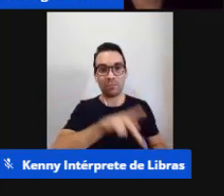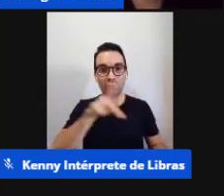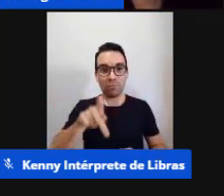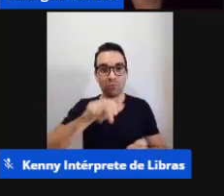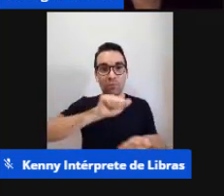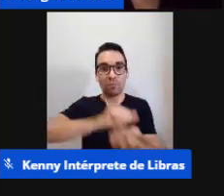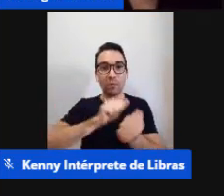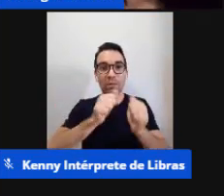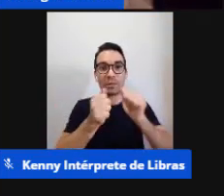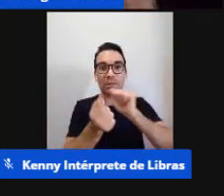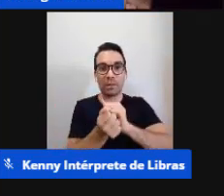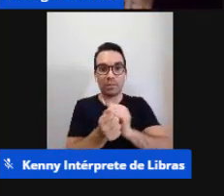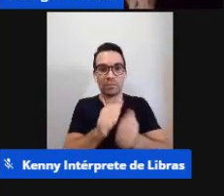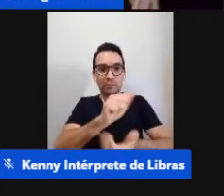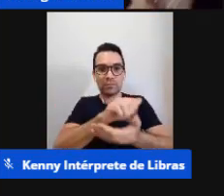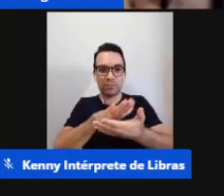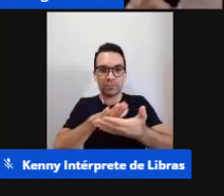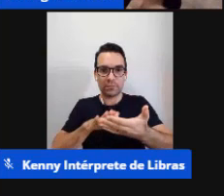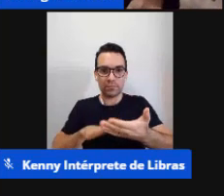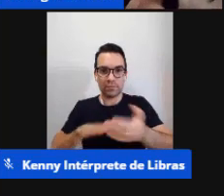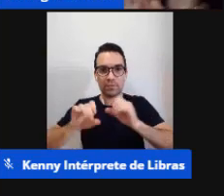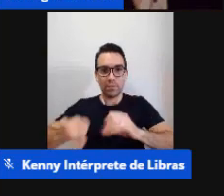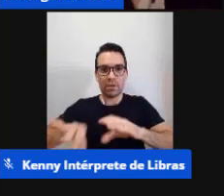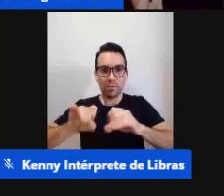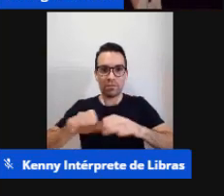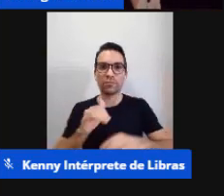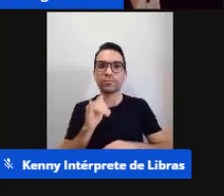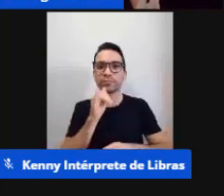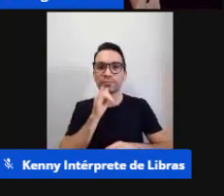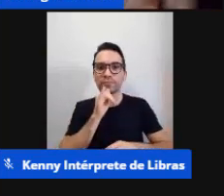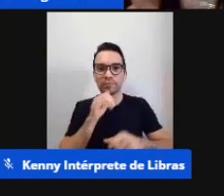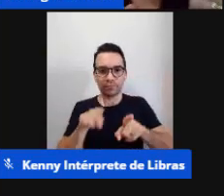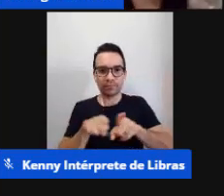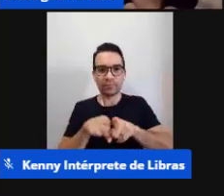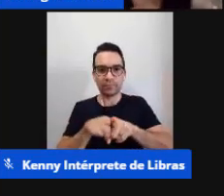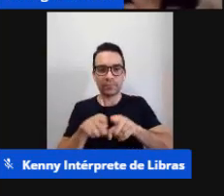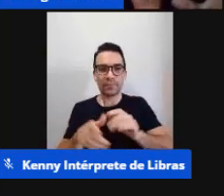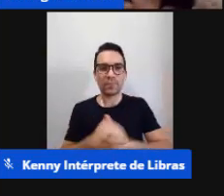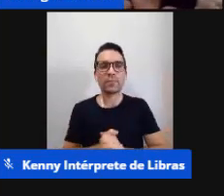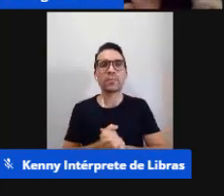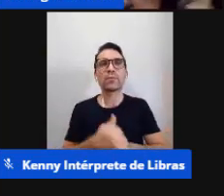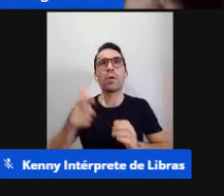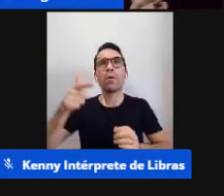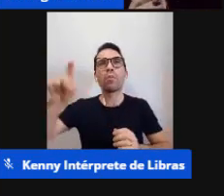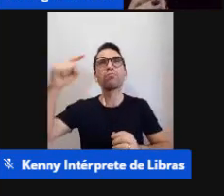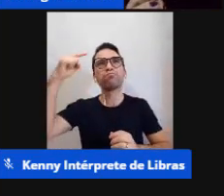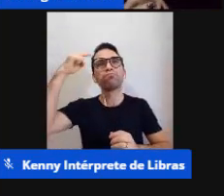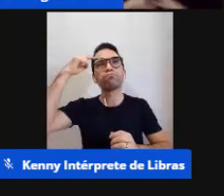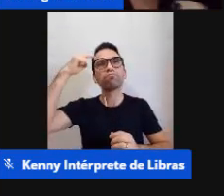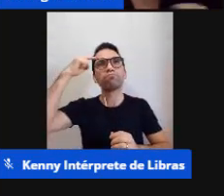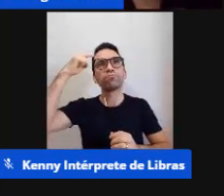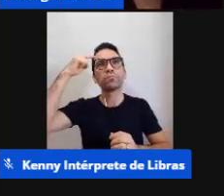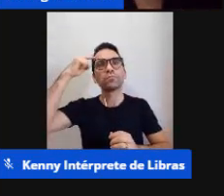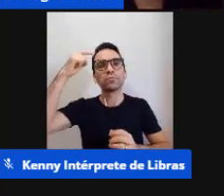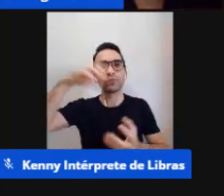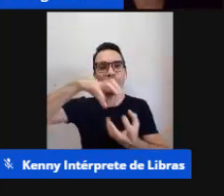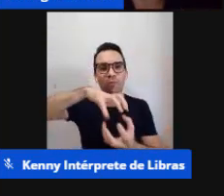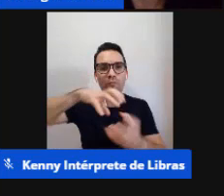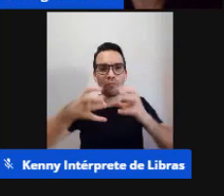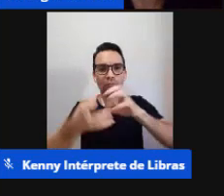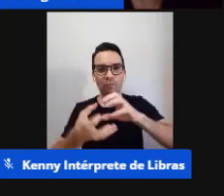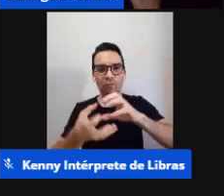não. Né? Você quer ver outra coisa? Eu quero trabalhar diferentes formas e tamanhos. Então, eu vou trabalhar com bolinha de